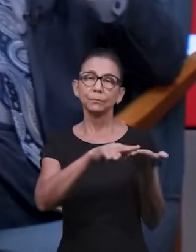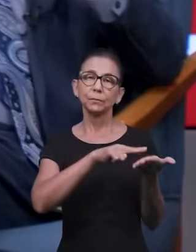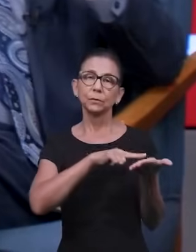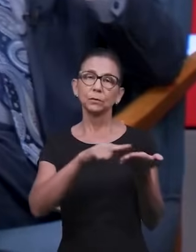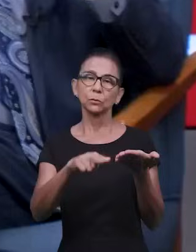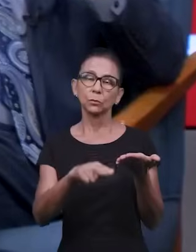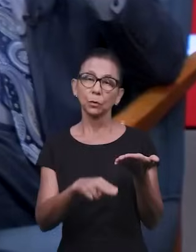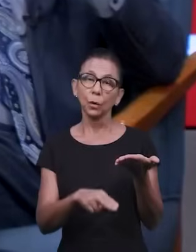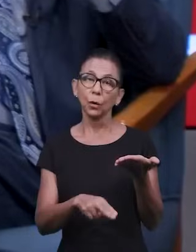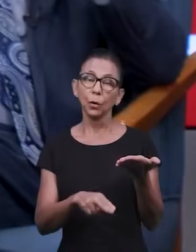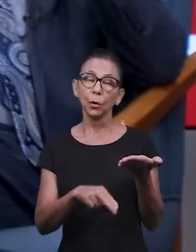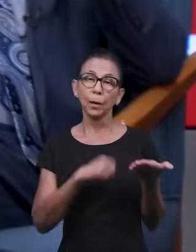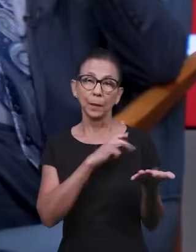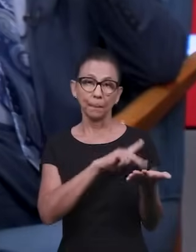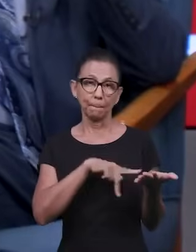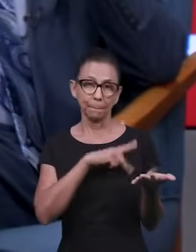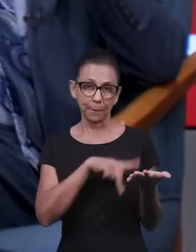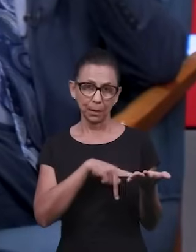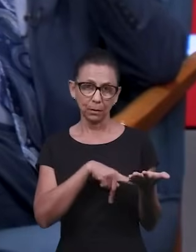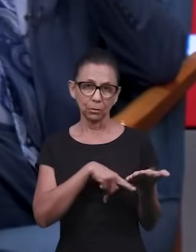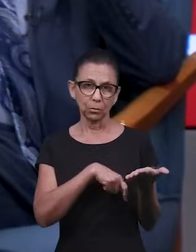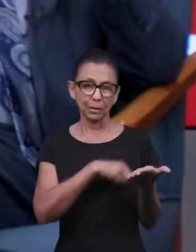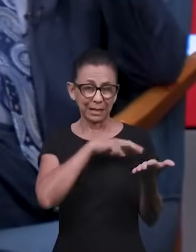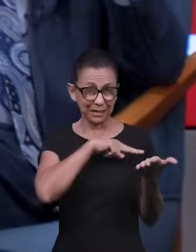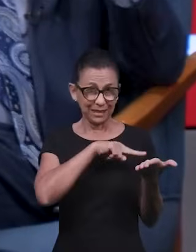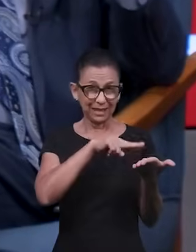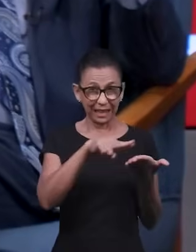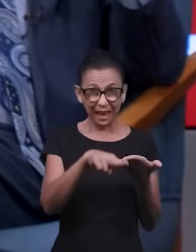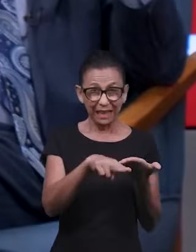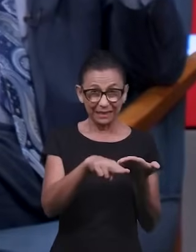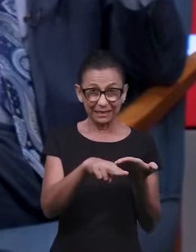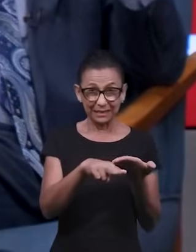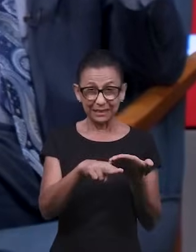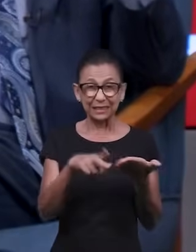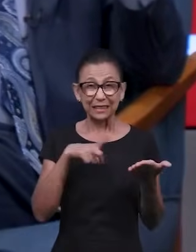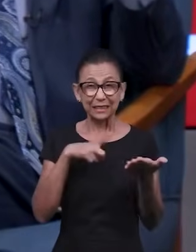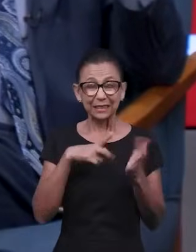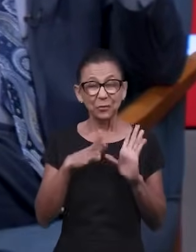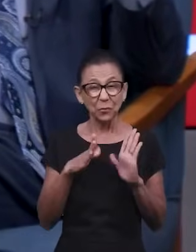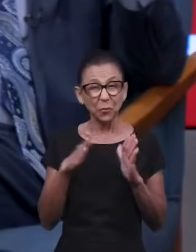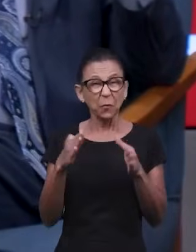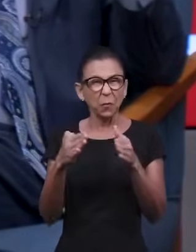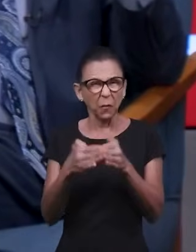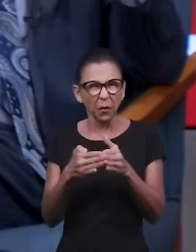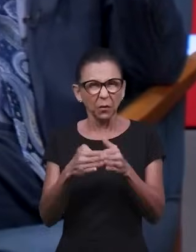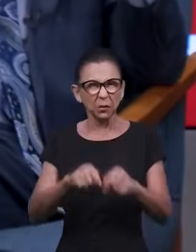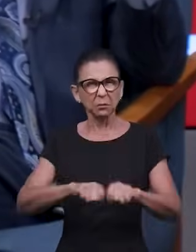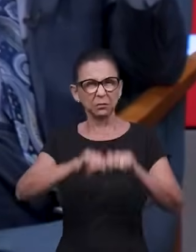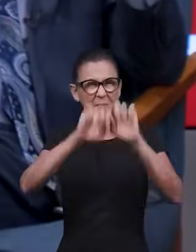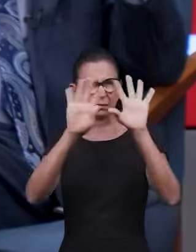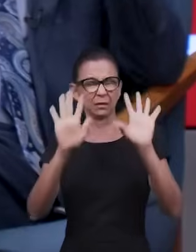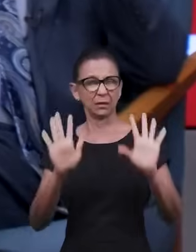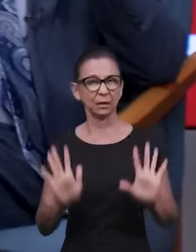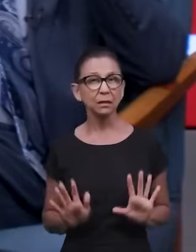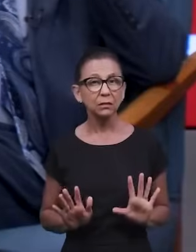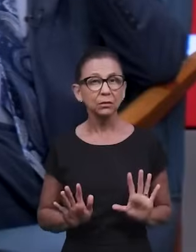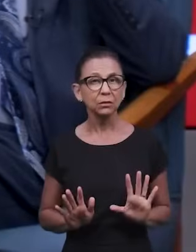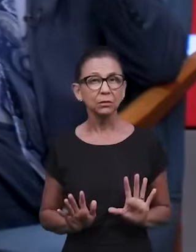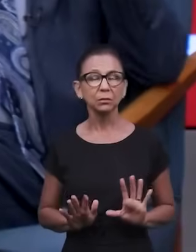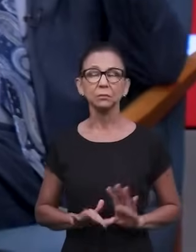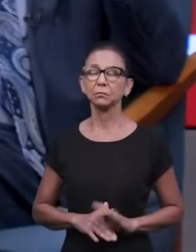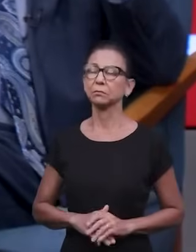e as cartas do apóstolo Paulo são tão enfáticas que